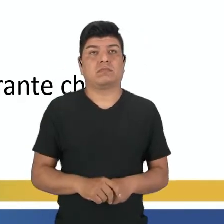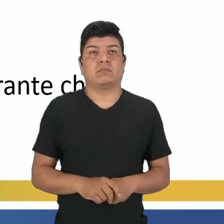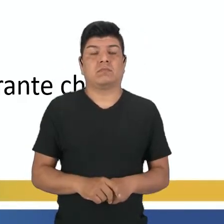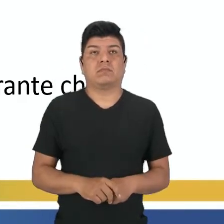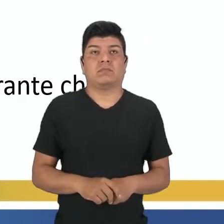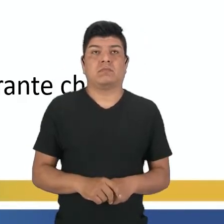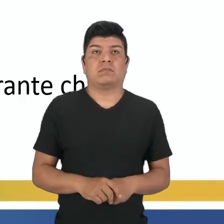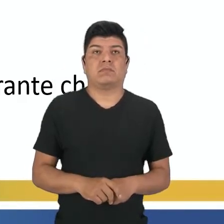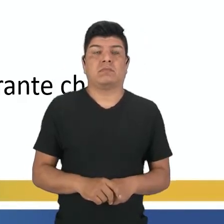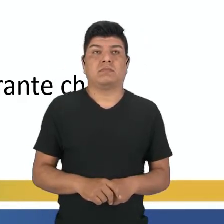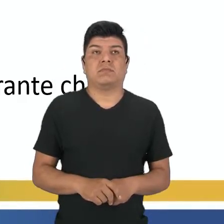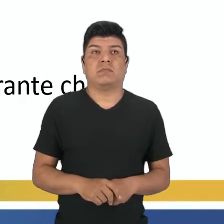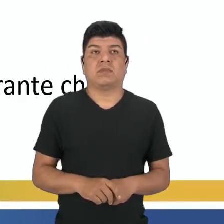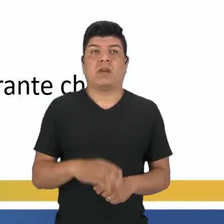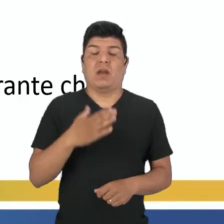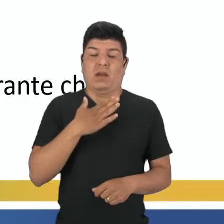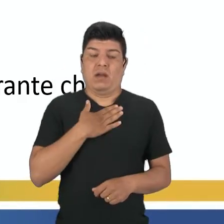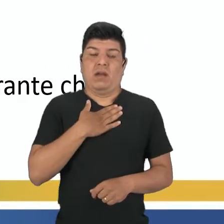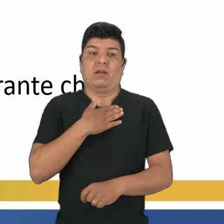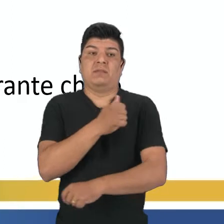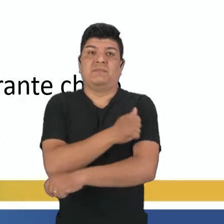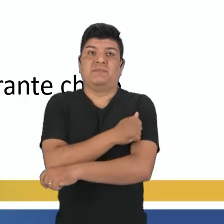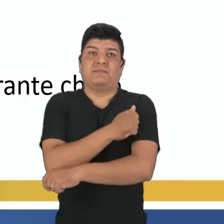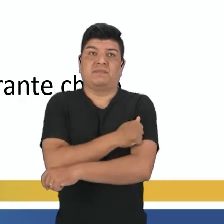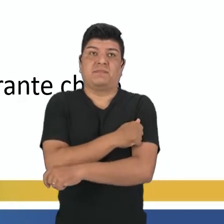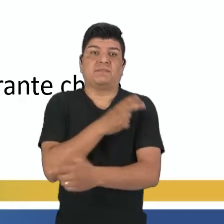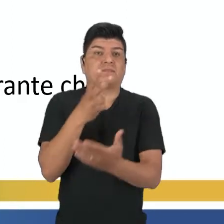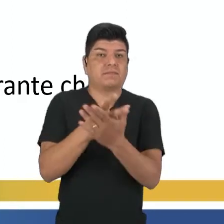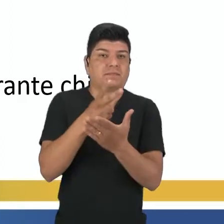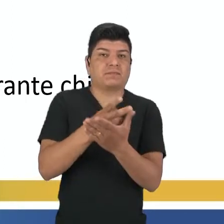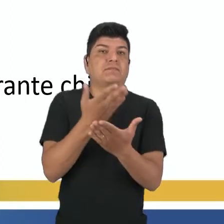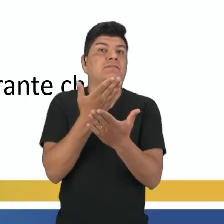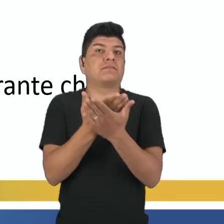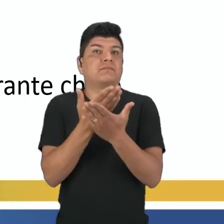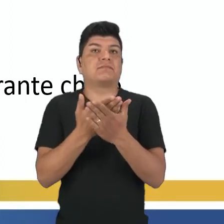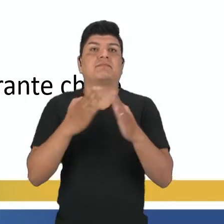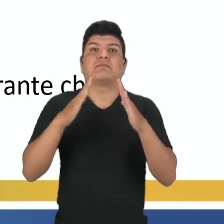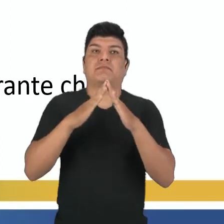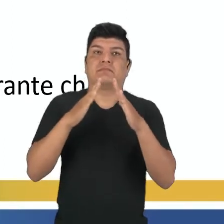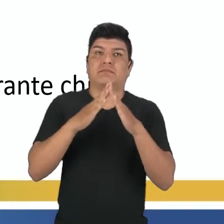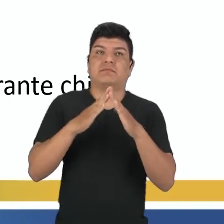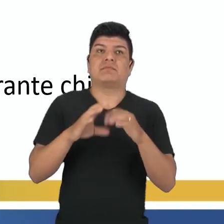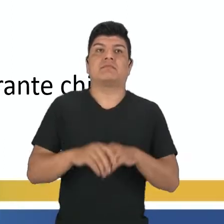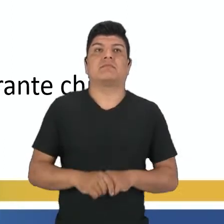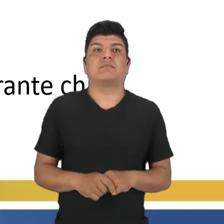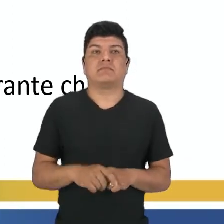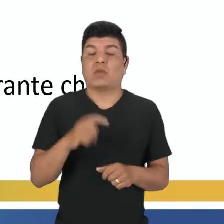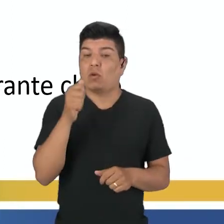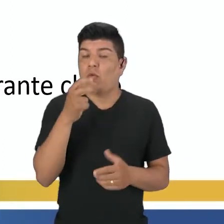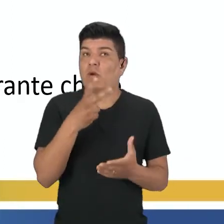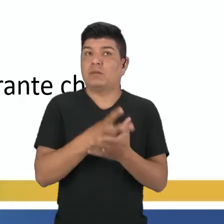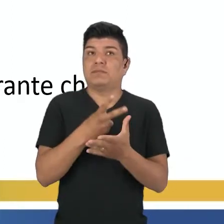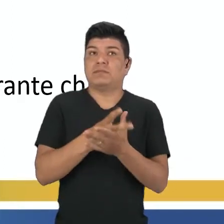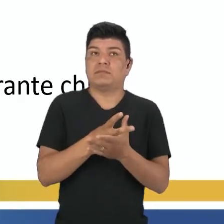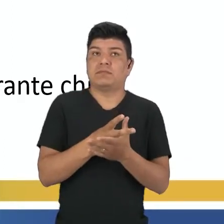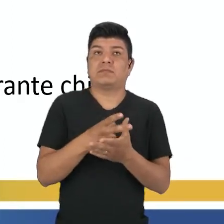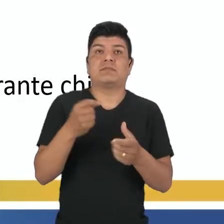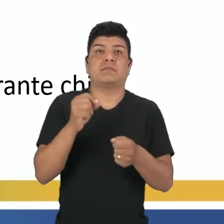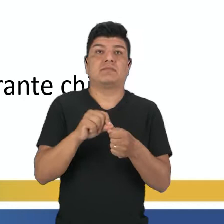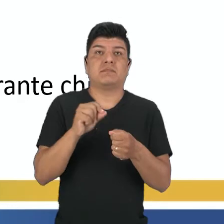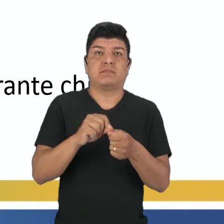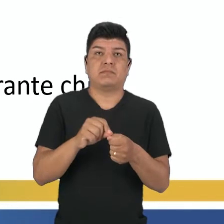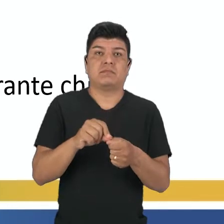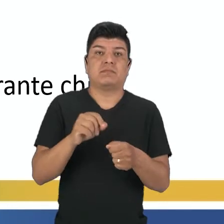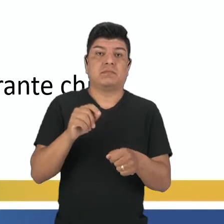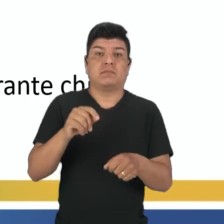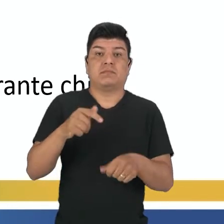siempre estudiam, né? Em seus casos, ou seja, sempre, né? 100% aí. Quase sempre tenho que fazer hora extras em